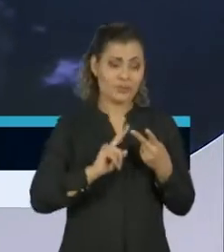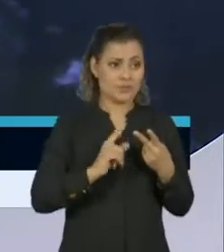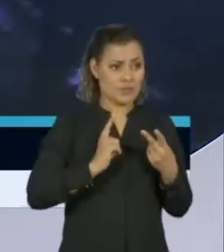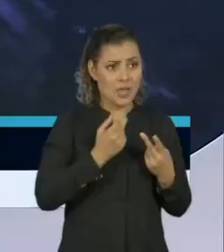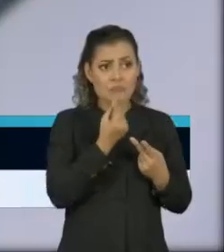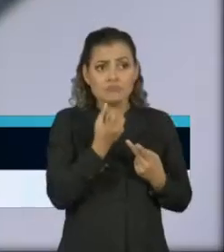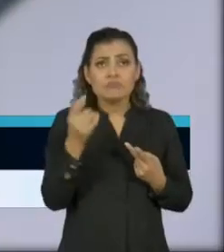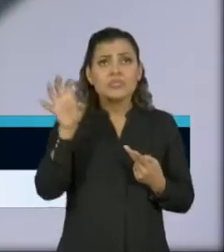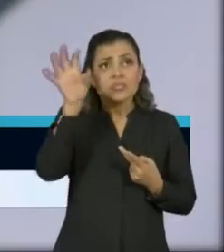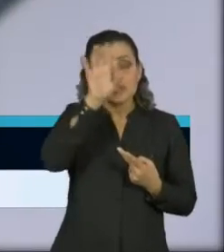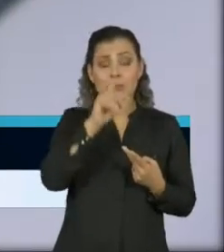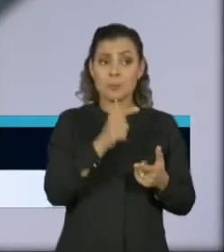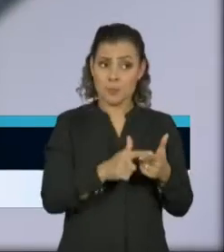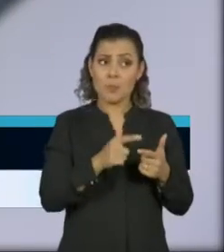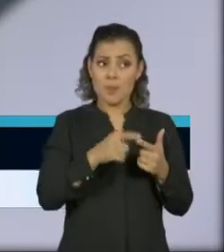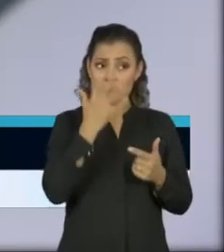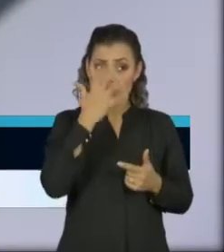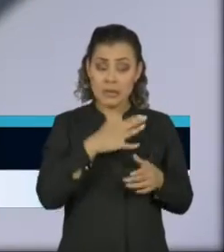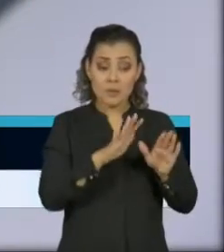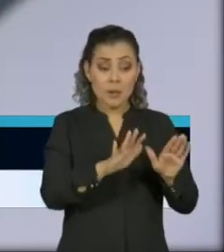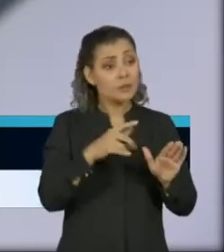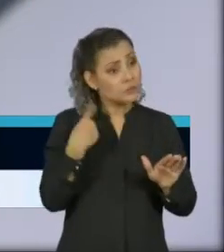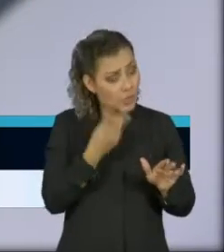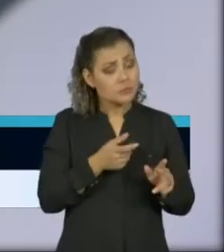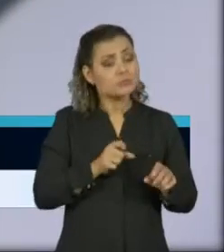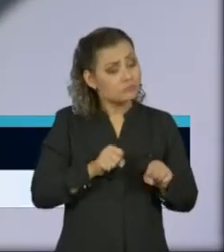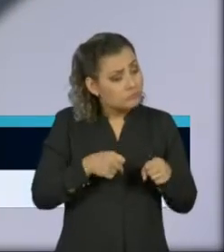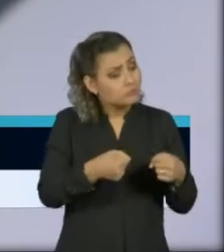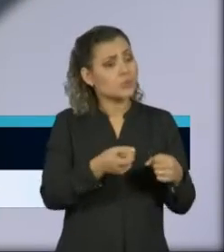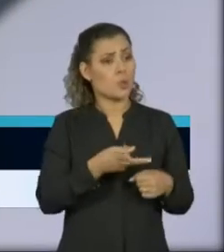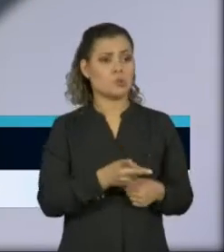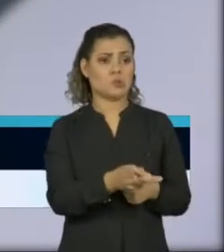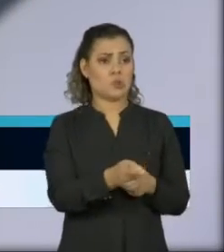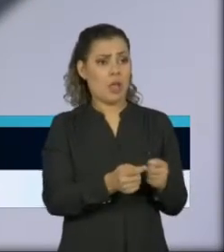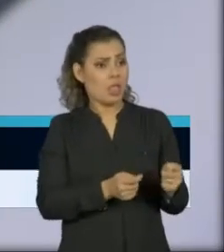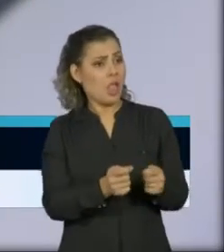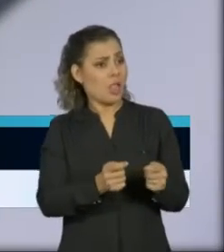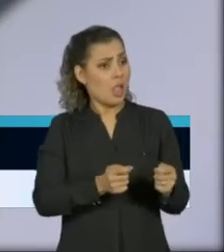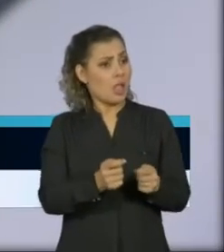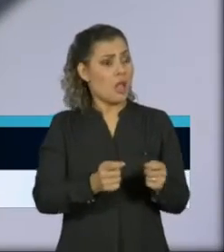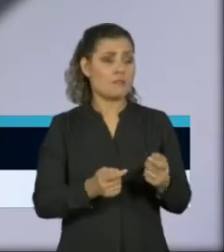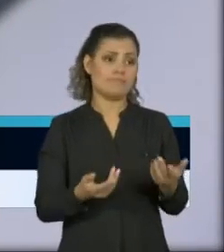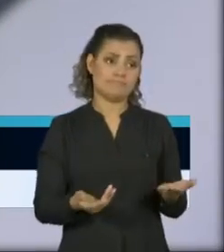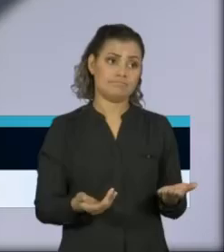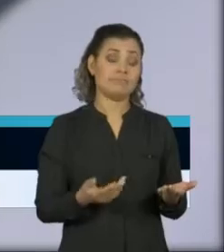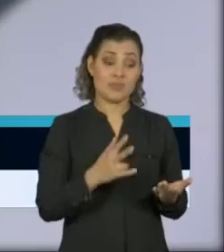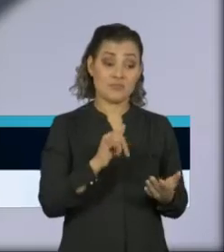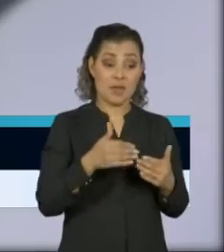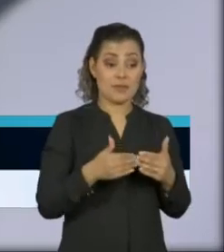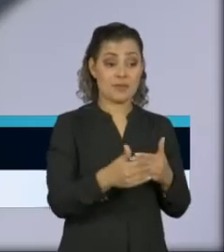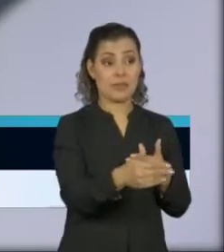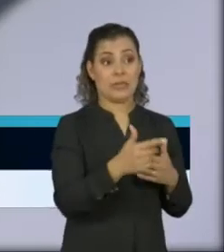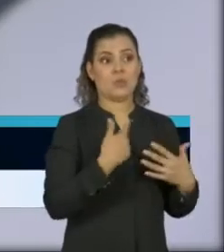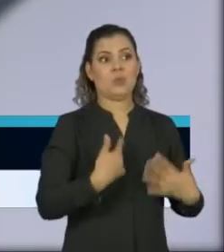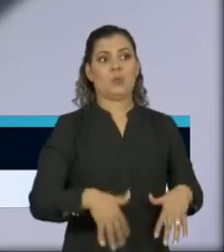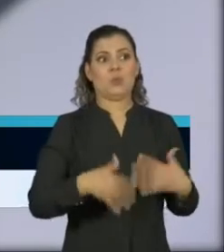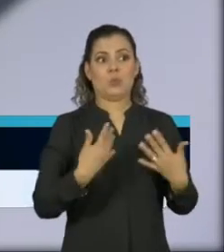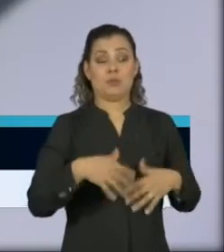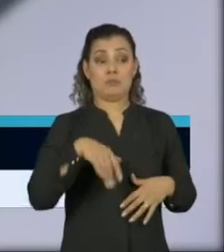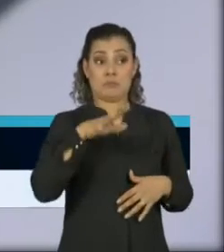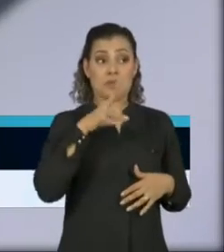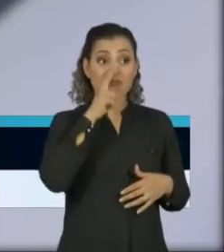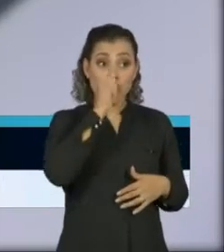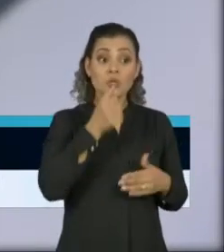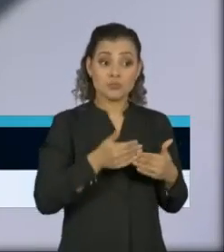problemas mas você veja estamos enfrentando ainda estamos navegando vamos ter aí uma tempestade mais